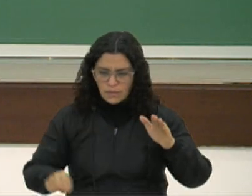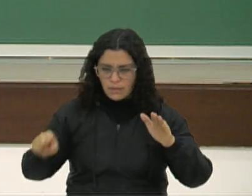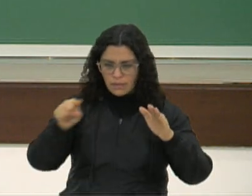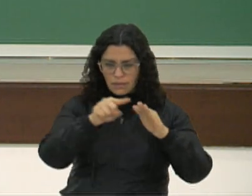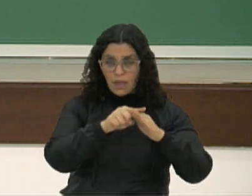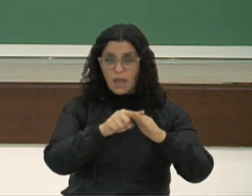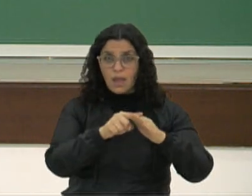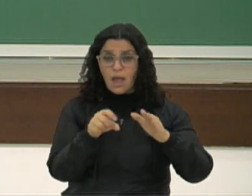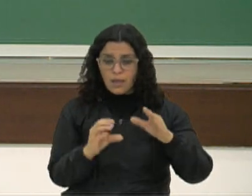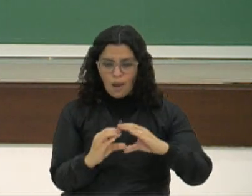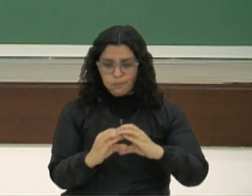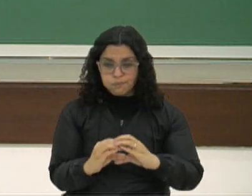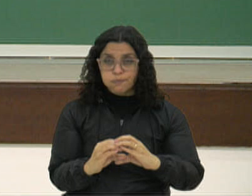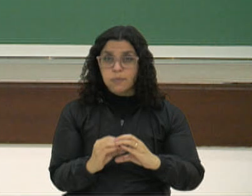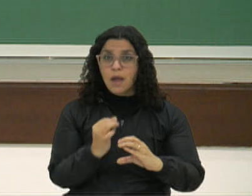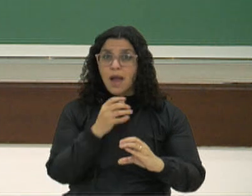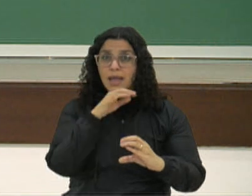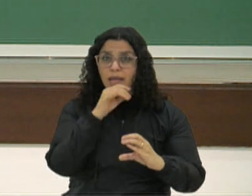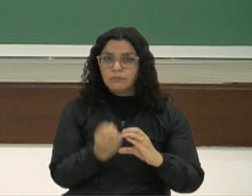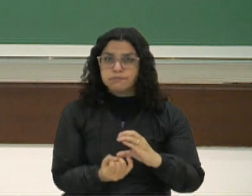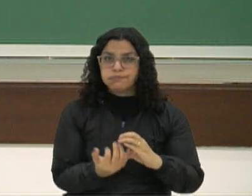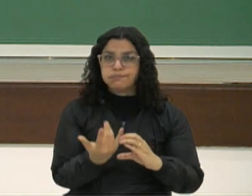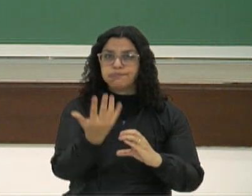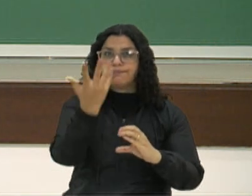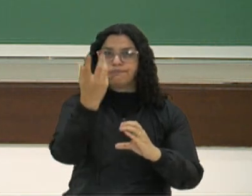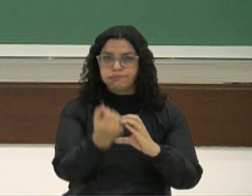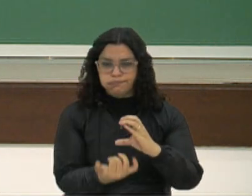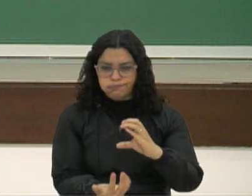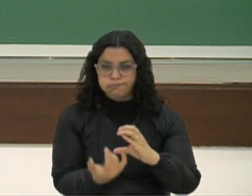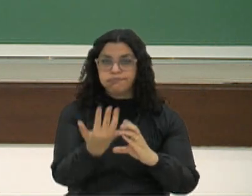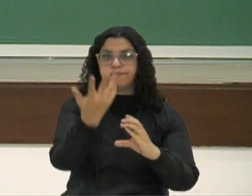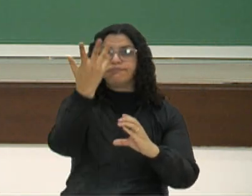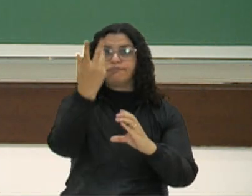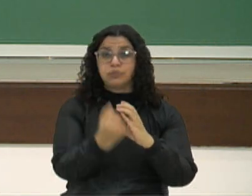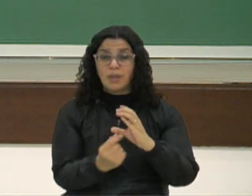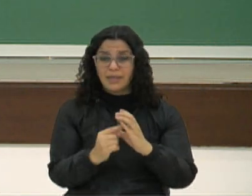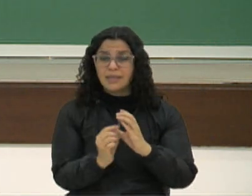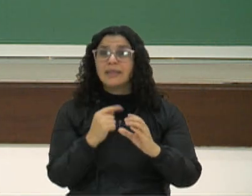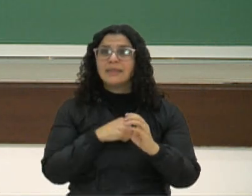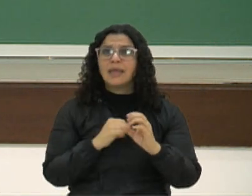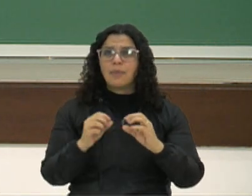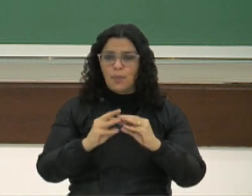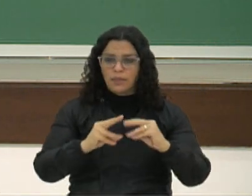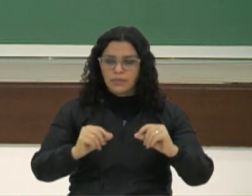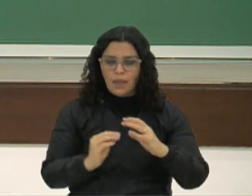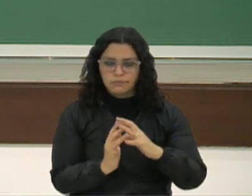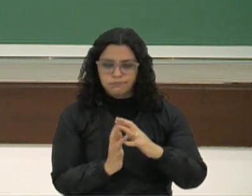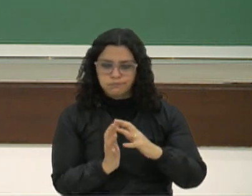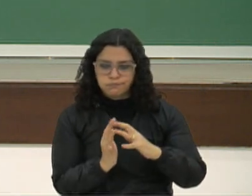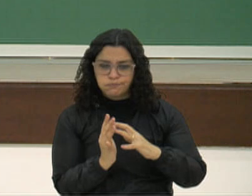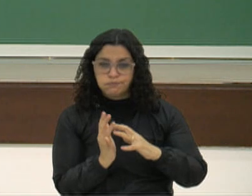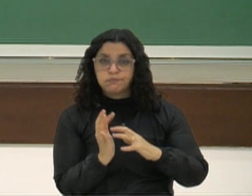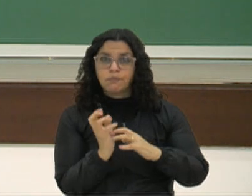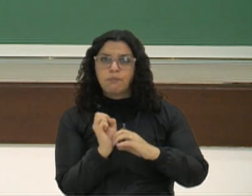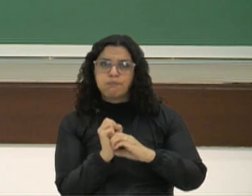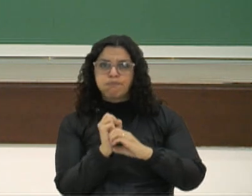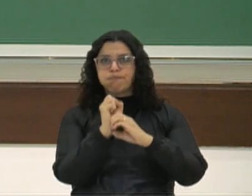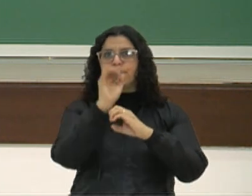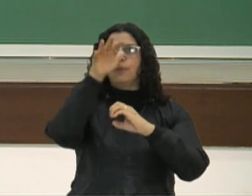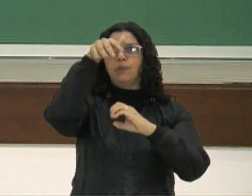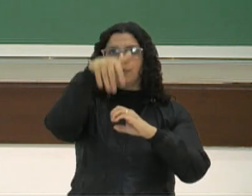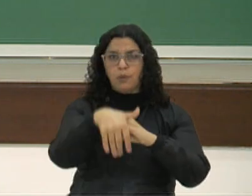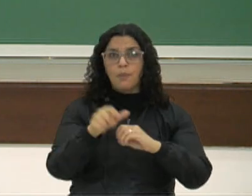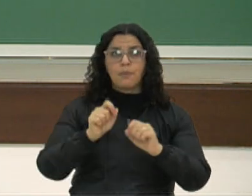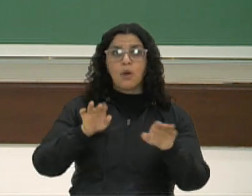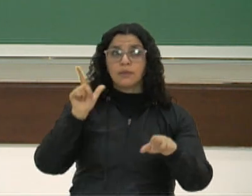magma vai até o núcleo, aquece, sobe, resfria, e quando ele encontra uma fenda na superfície, ele acaba extravasando esse magma, né?